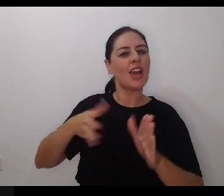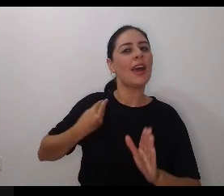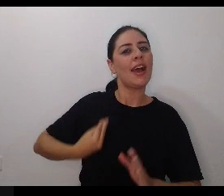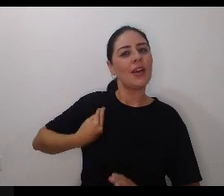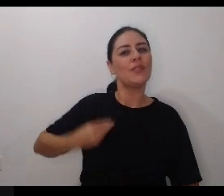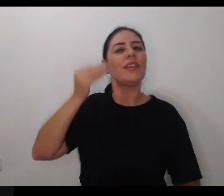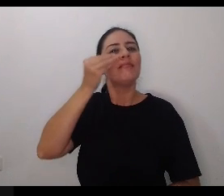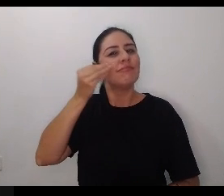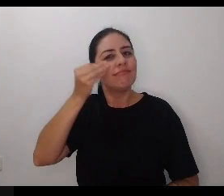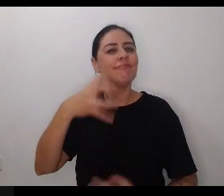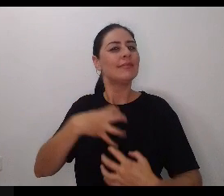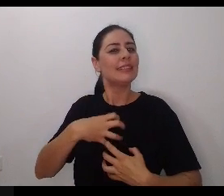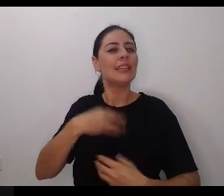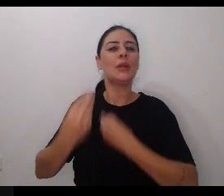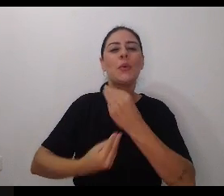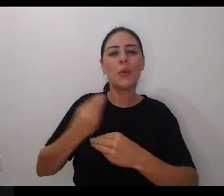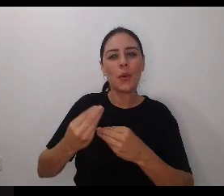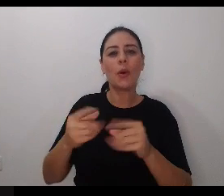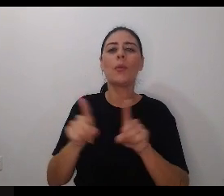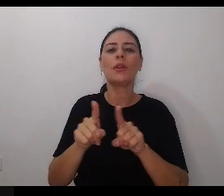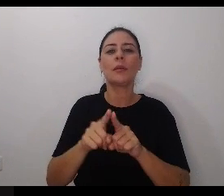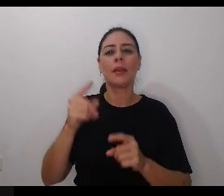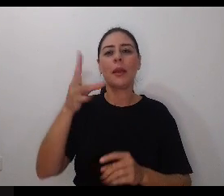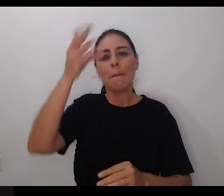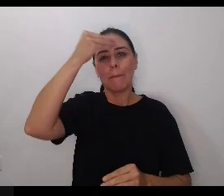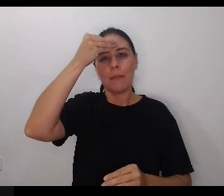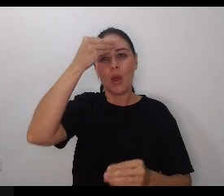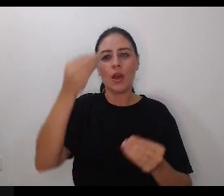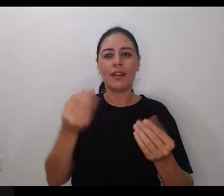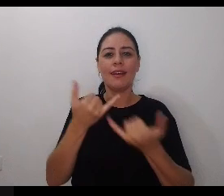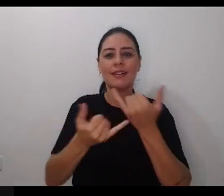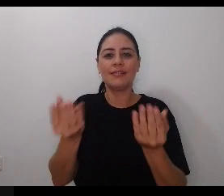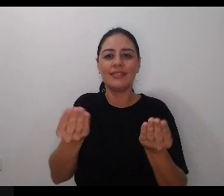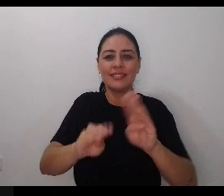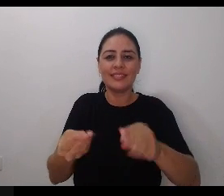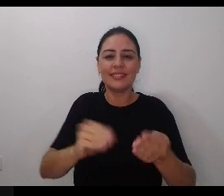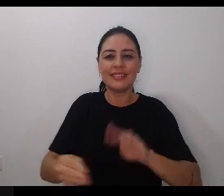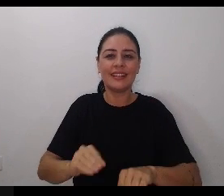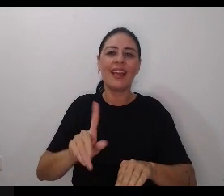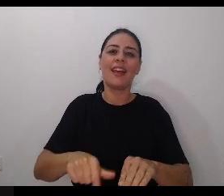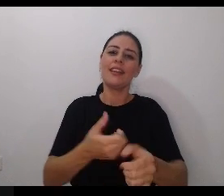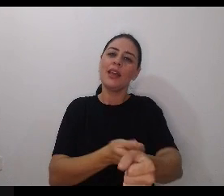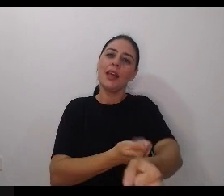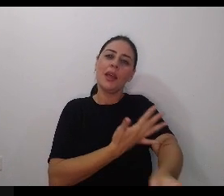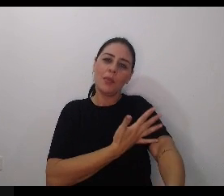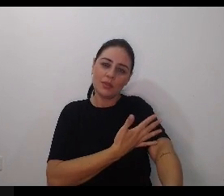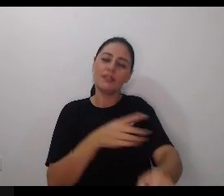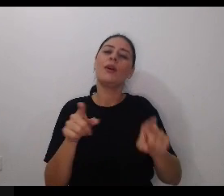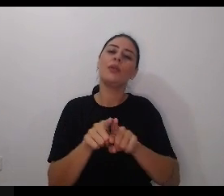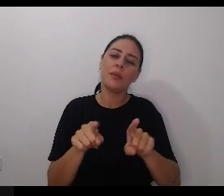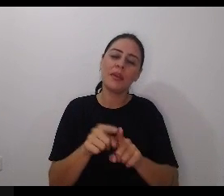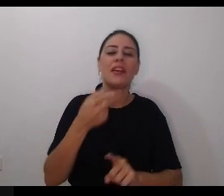ela lembra de ter vivido ou sentido aquilo, né? O joguinho da memória, que também dá para jogar com